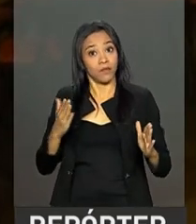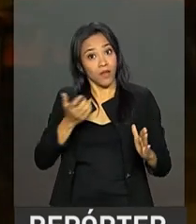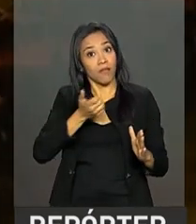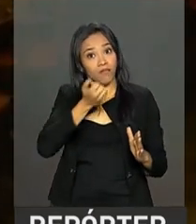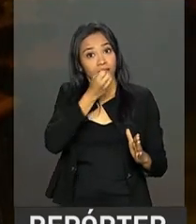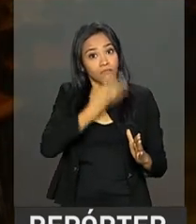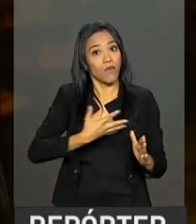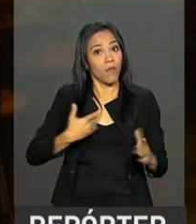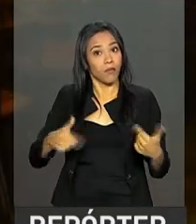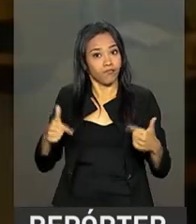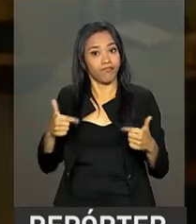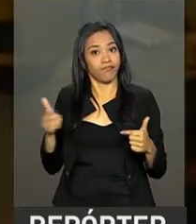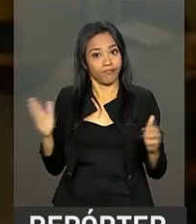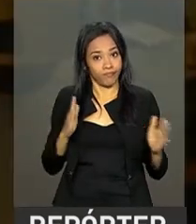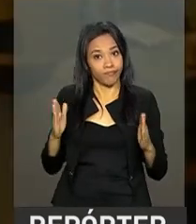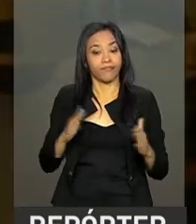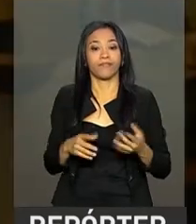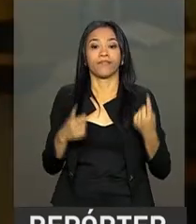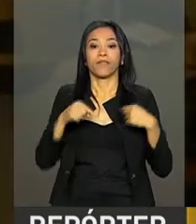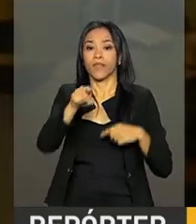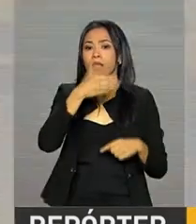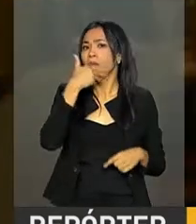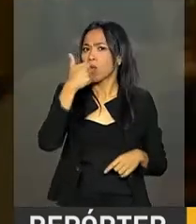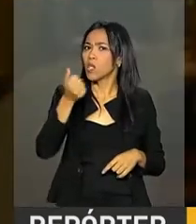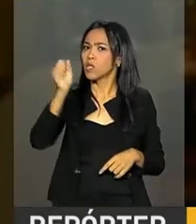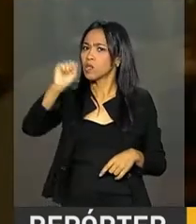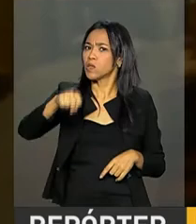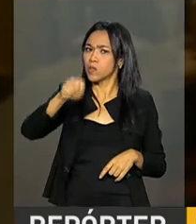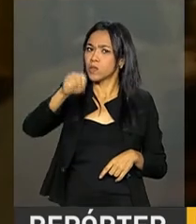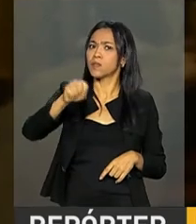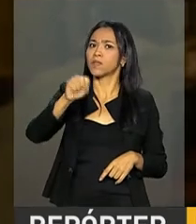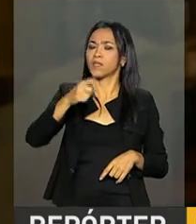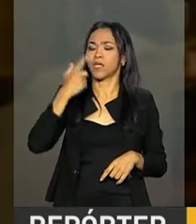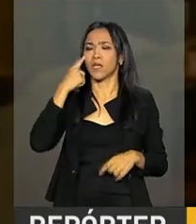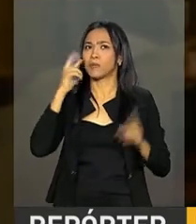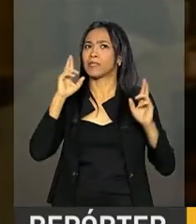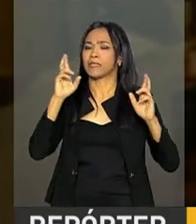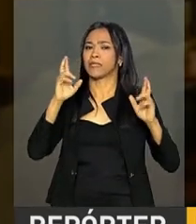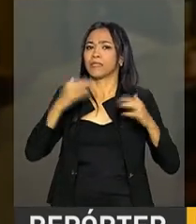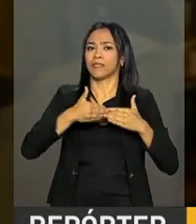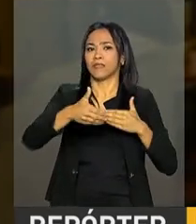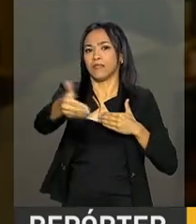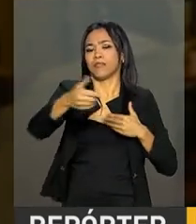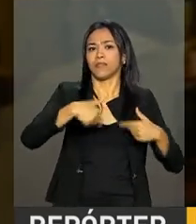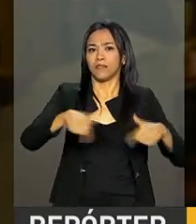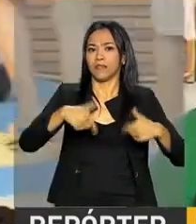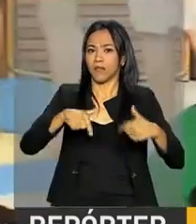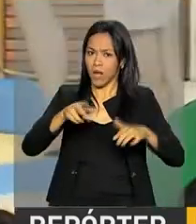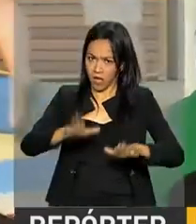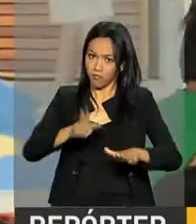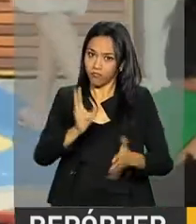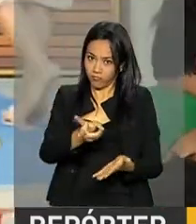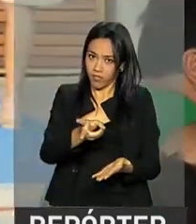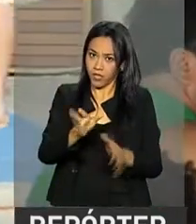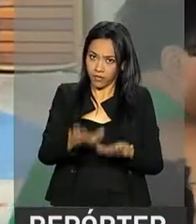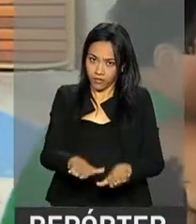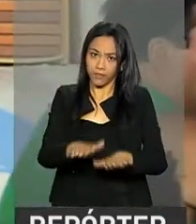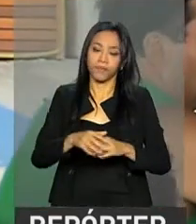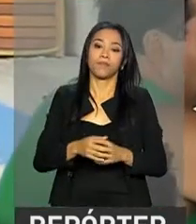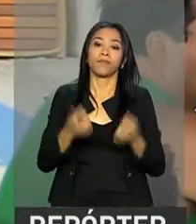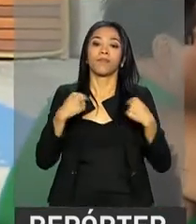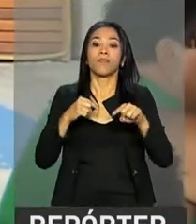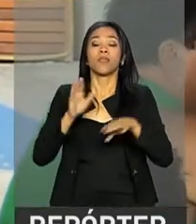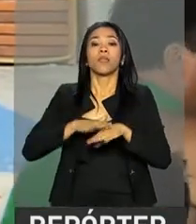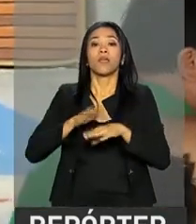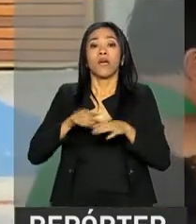para o mercado de trabalho também adota melhorança a expectativa é trabalhar se manter ainda segundo o ibge é